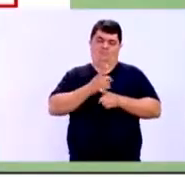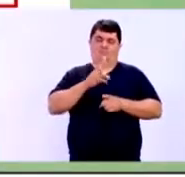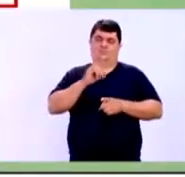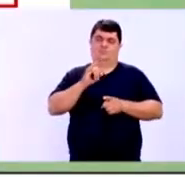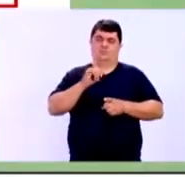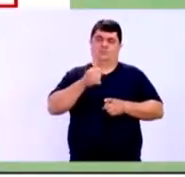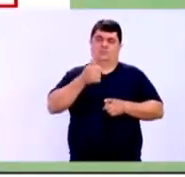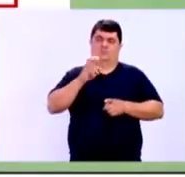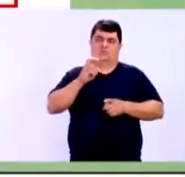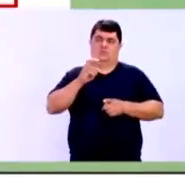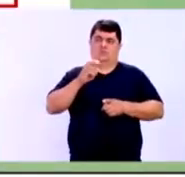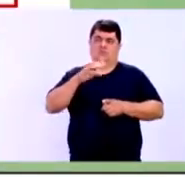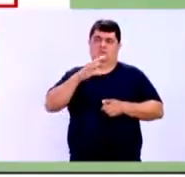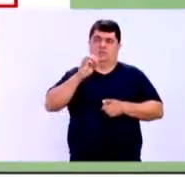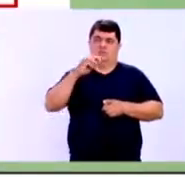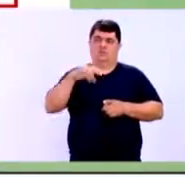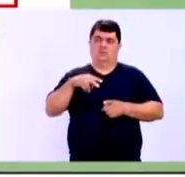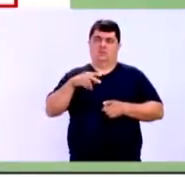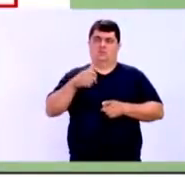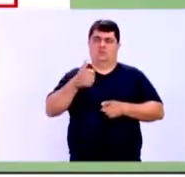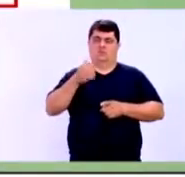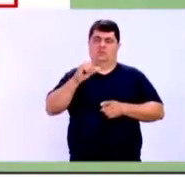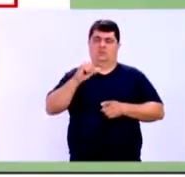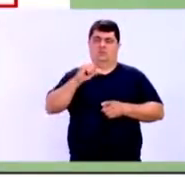dia 15 um CMV de